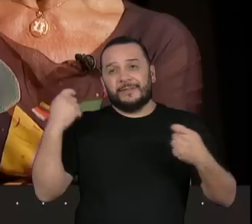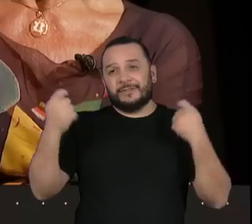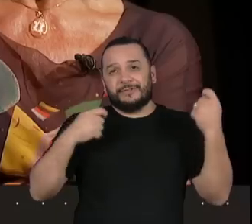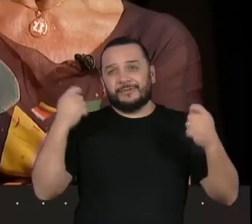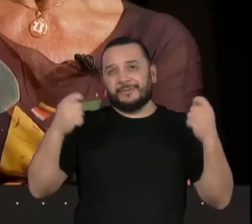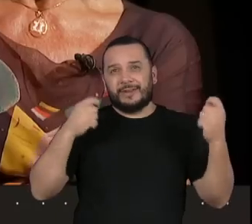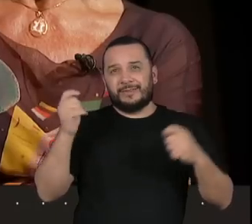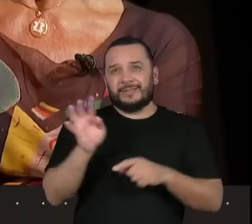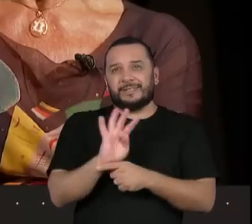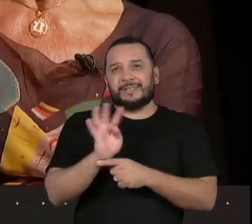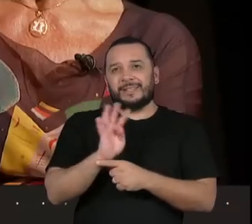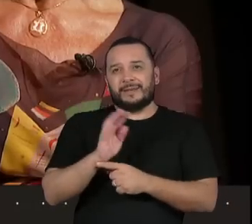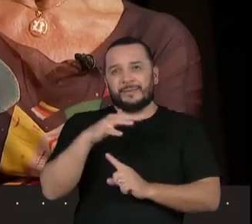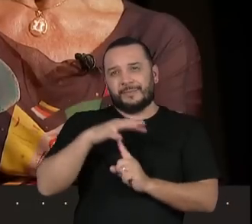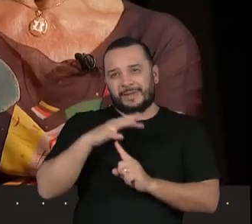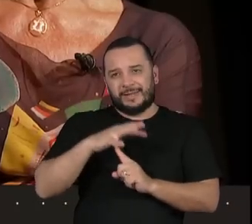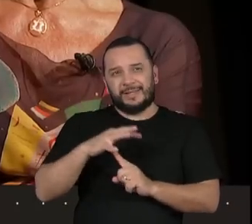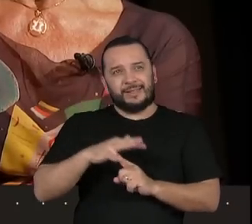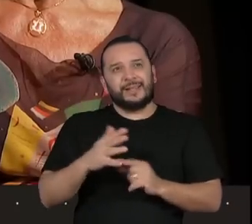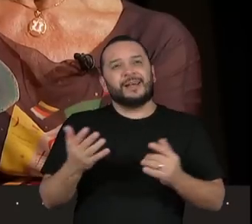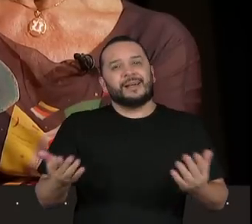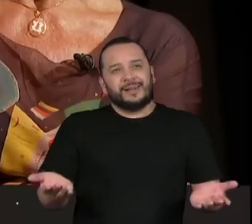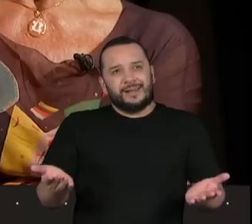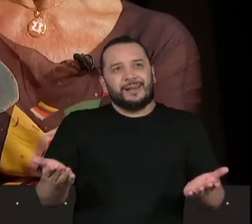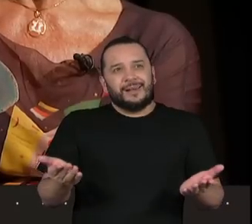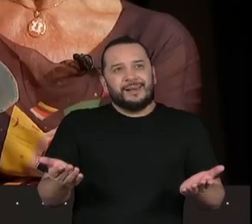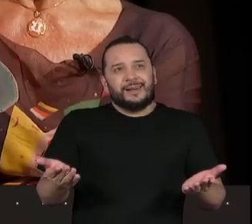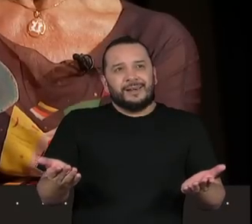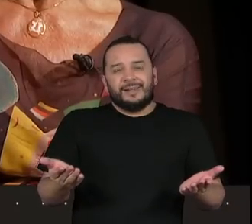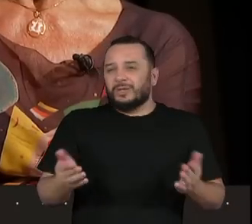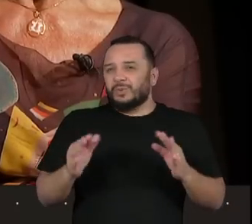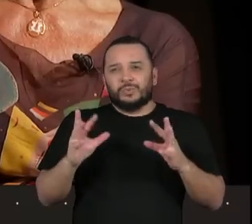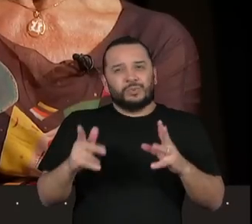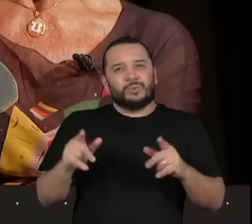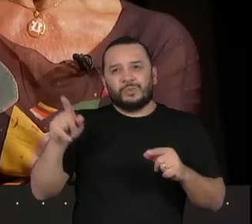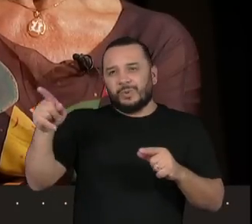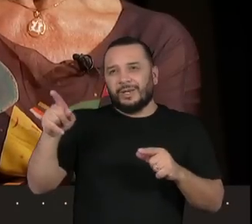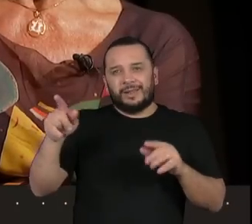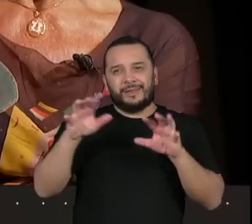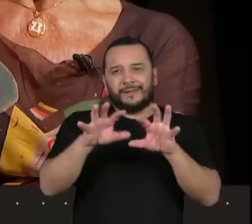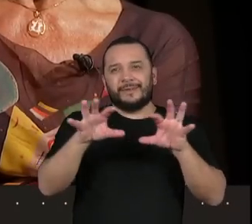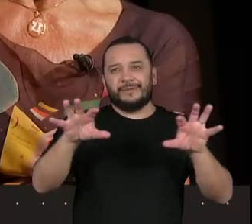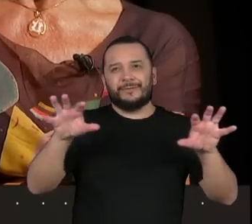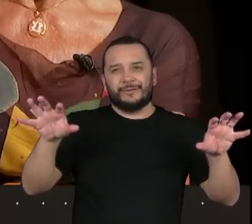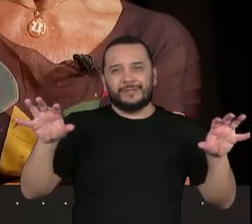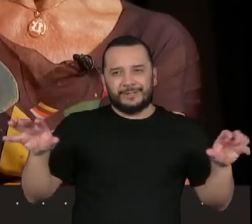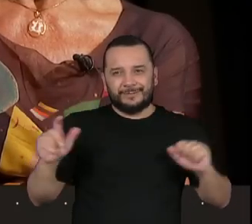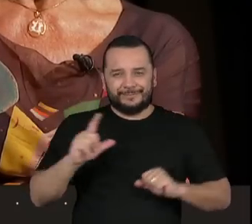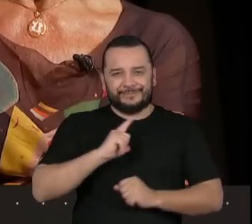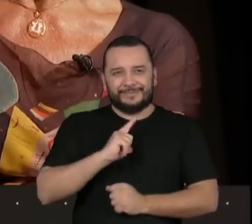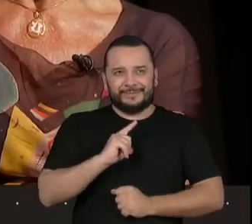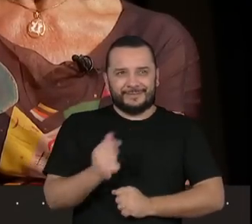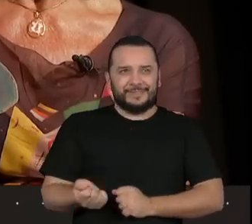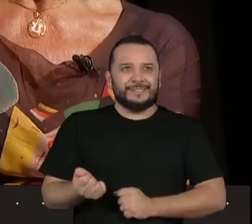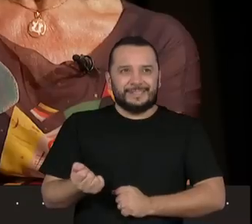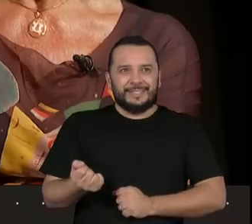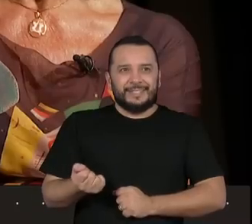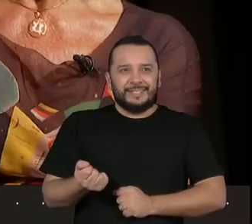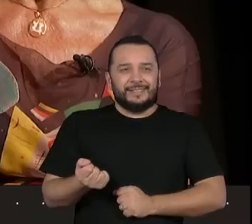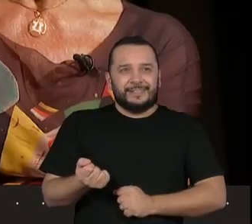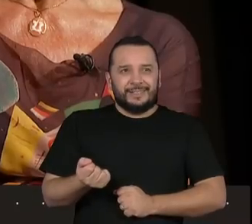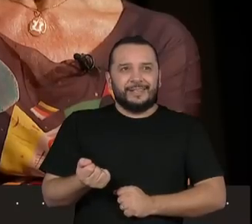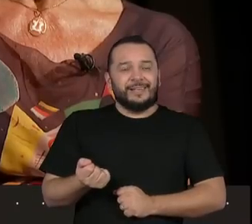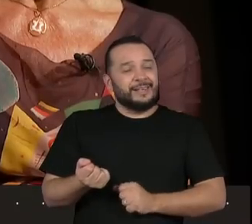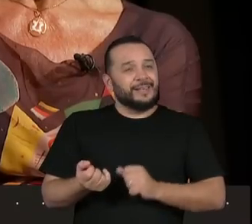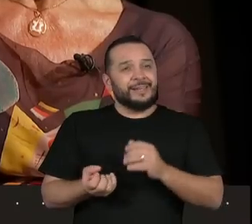Paraná. E são todos pequenos pedacinhos que, pouco a pouco, constroem essa